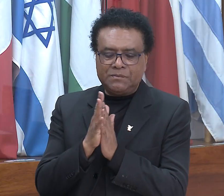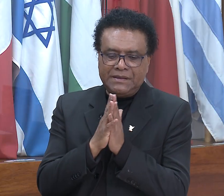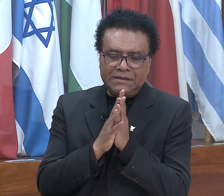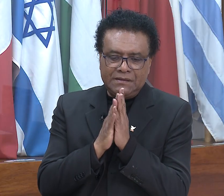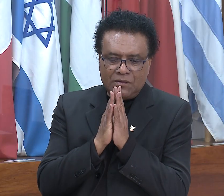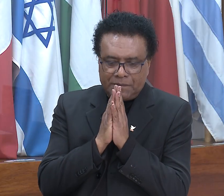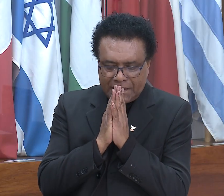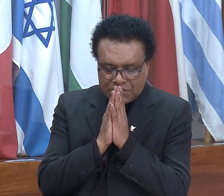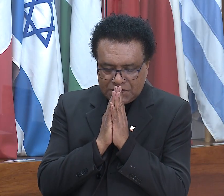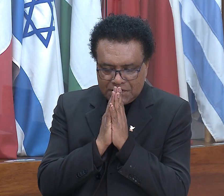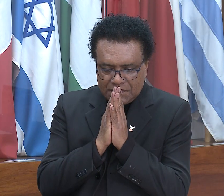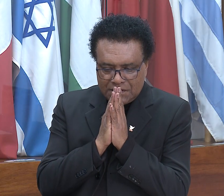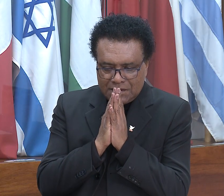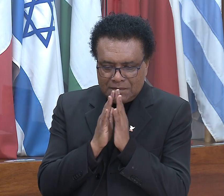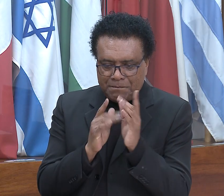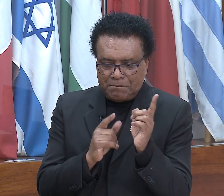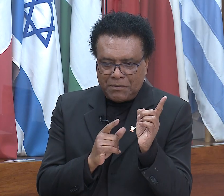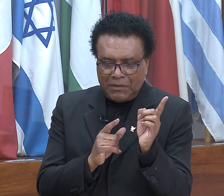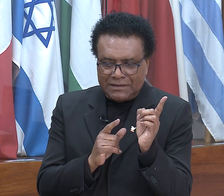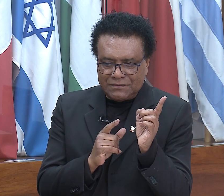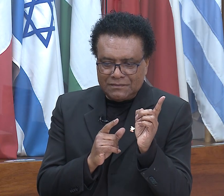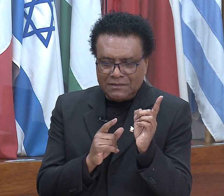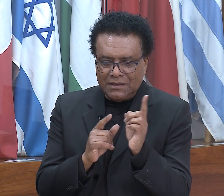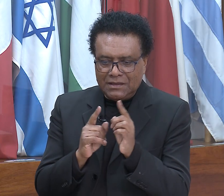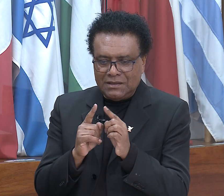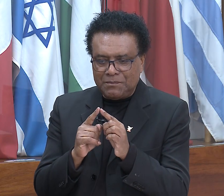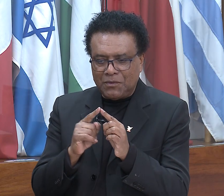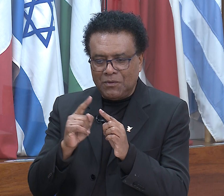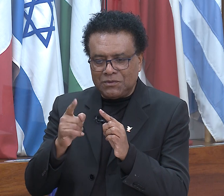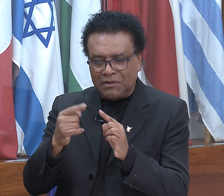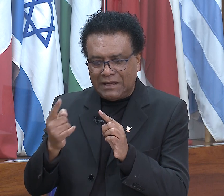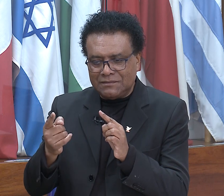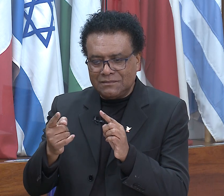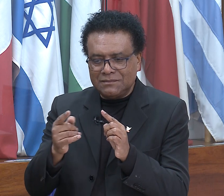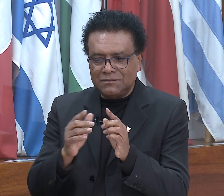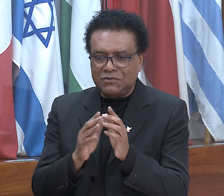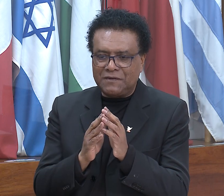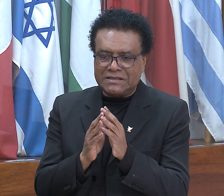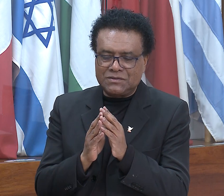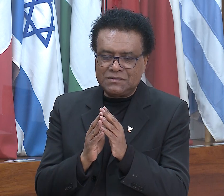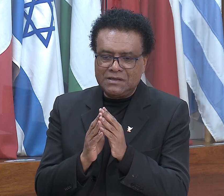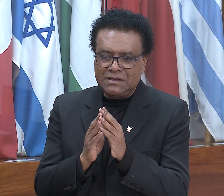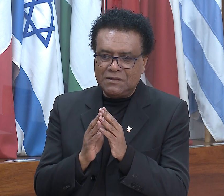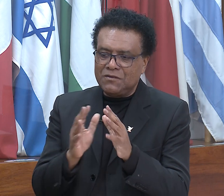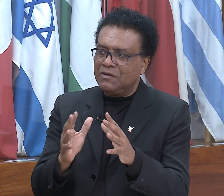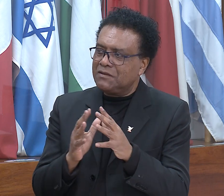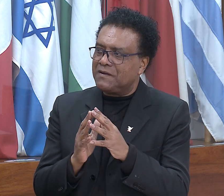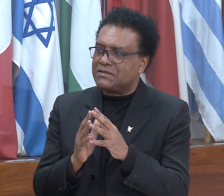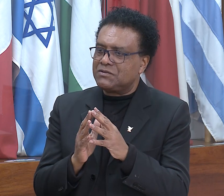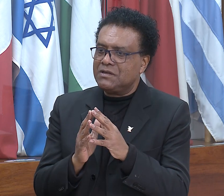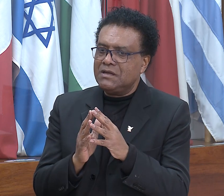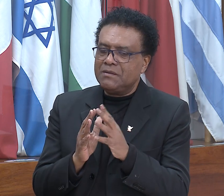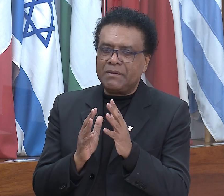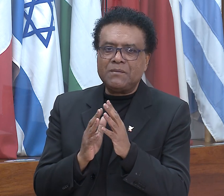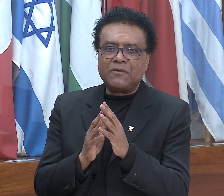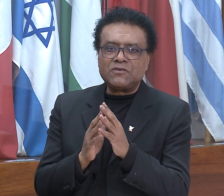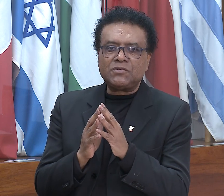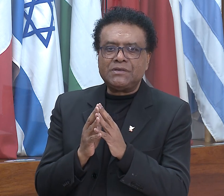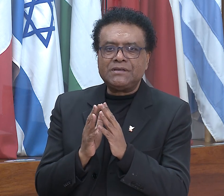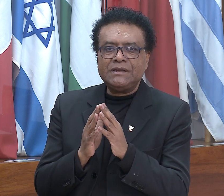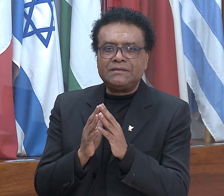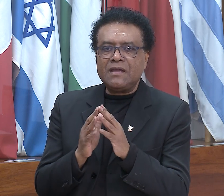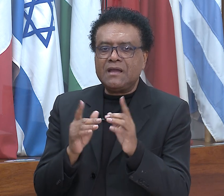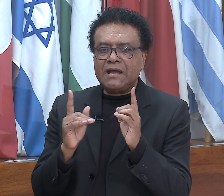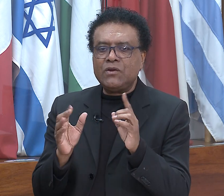bem complexo por um lado e para o outro lado muito fácil eu fico mais fácil para mim